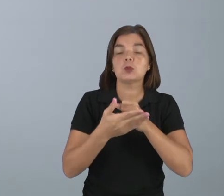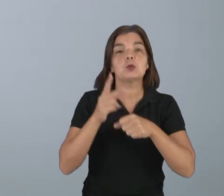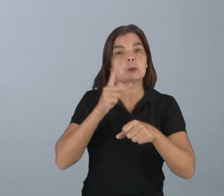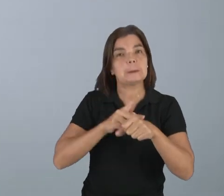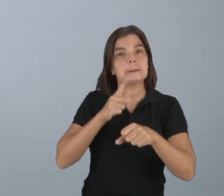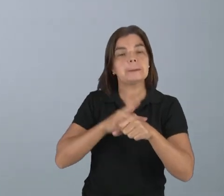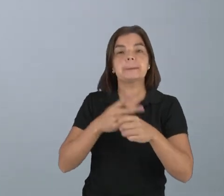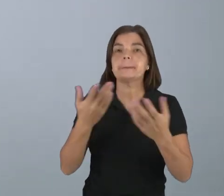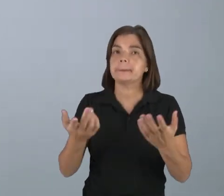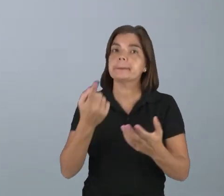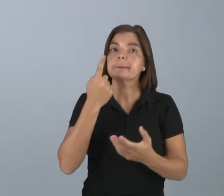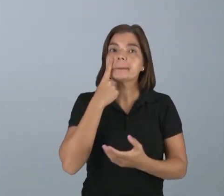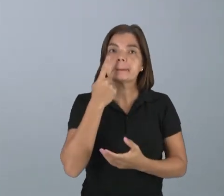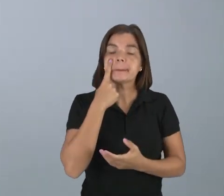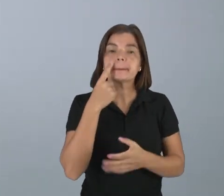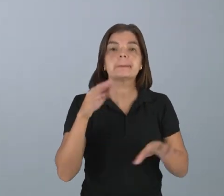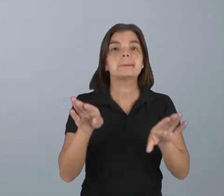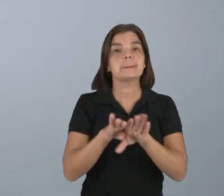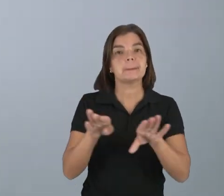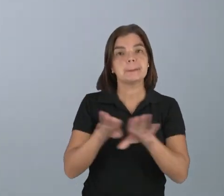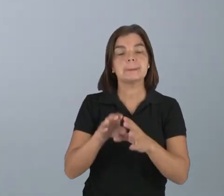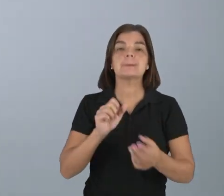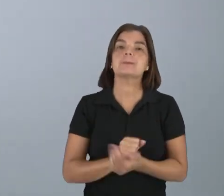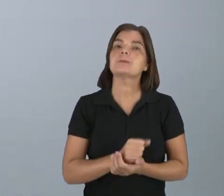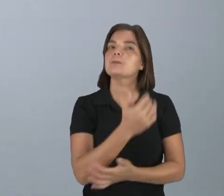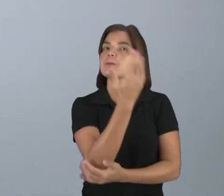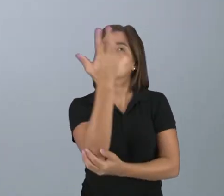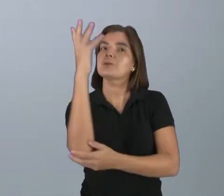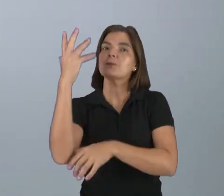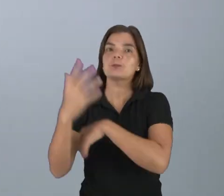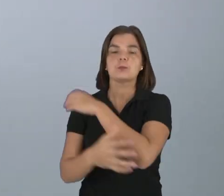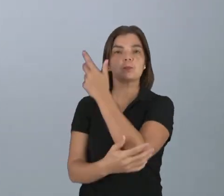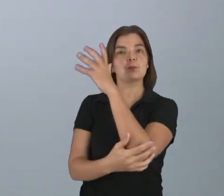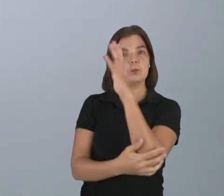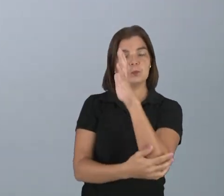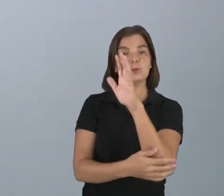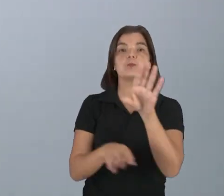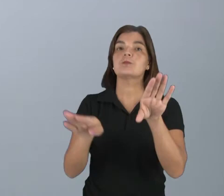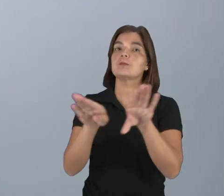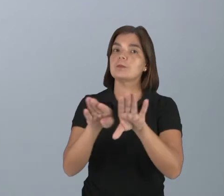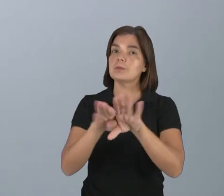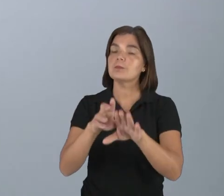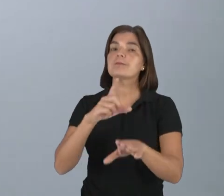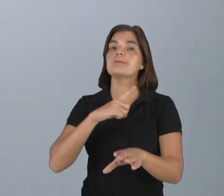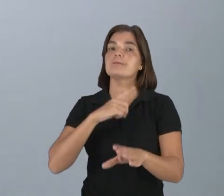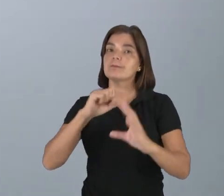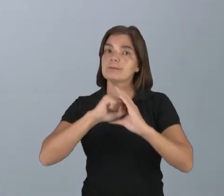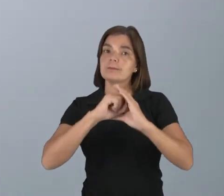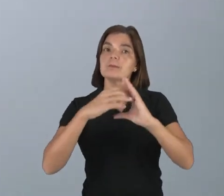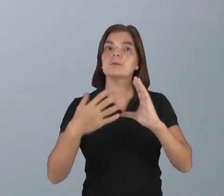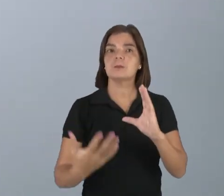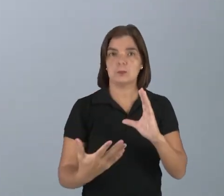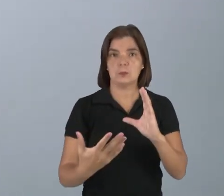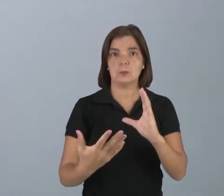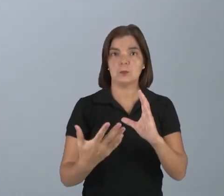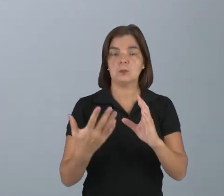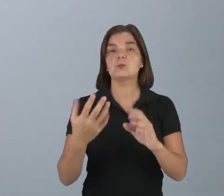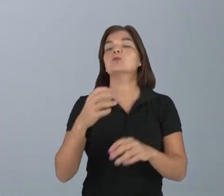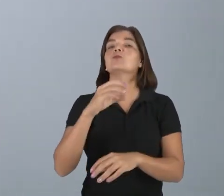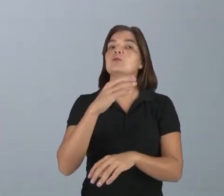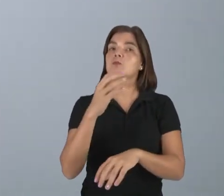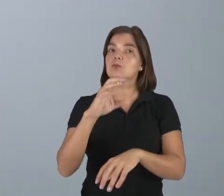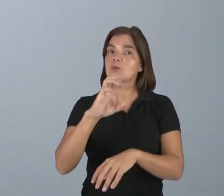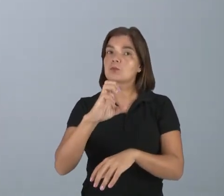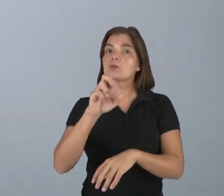rochedos. Então isso faz inclusive com que a vegetação assuma características do cerrado,